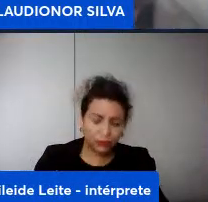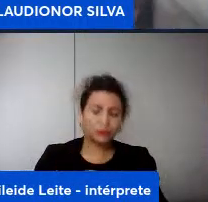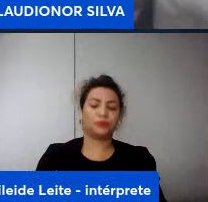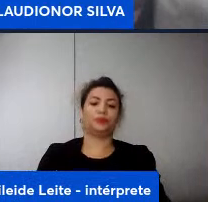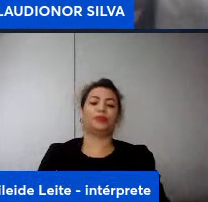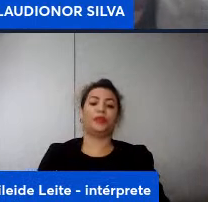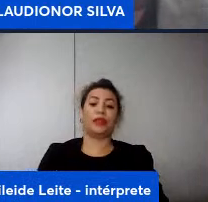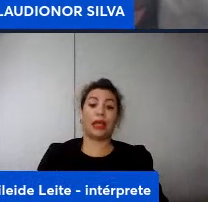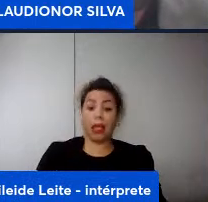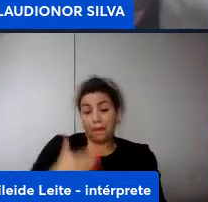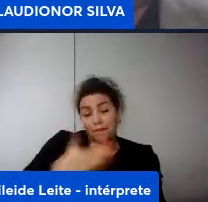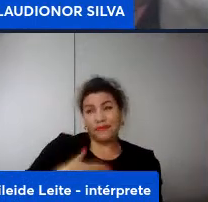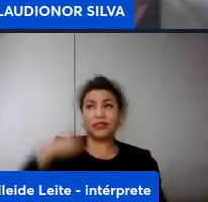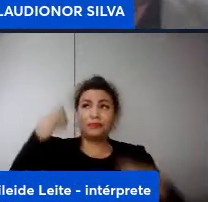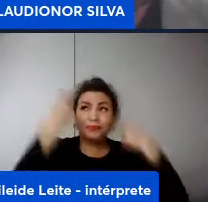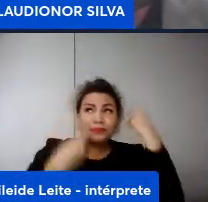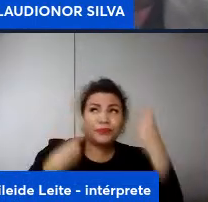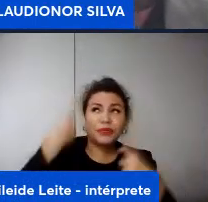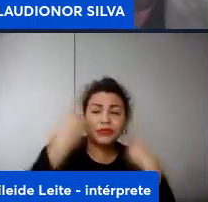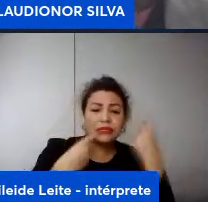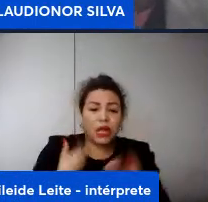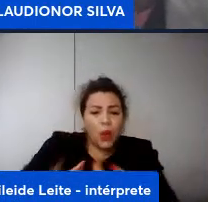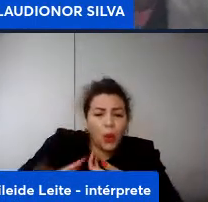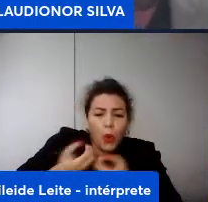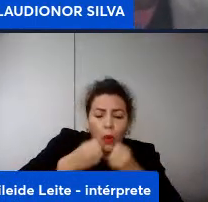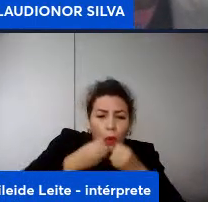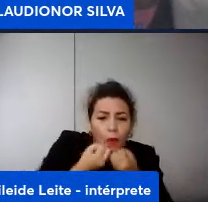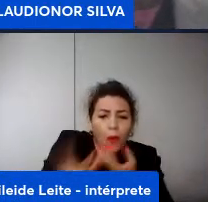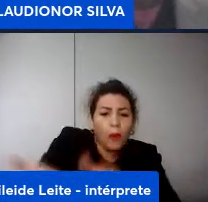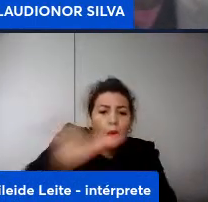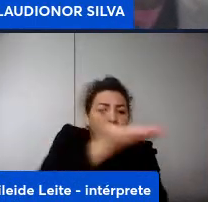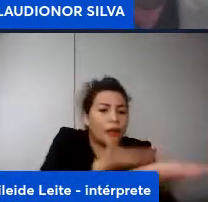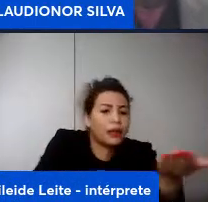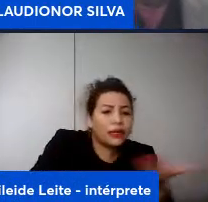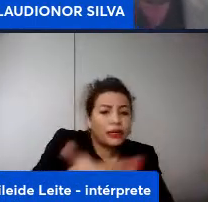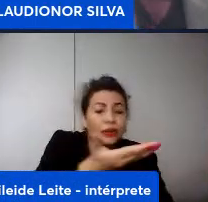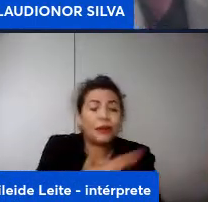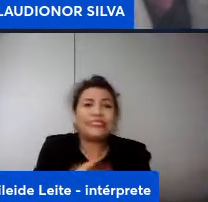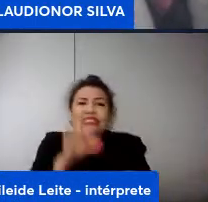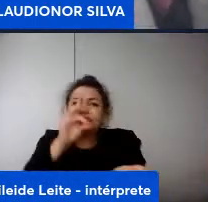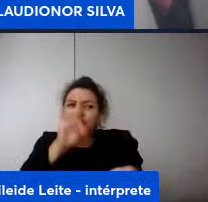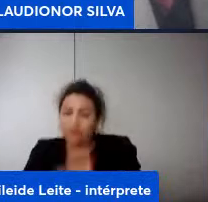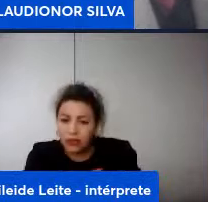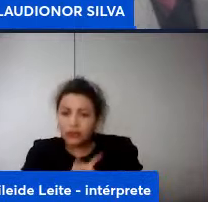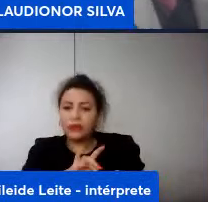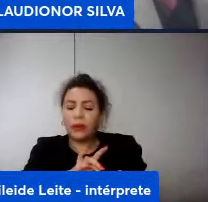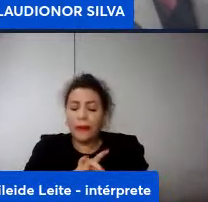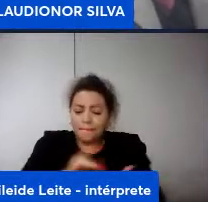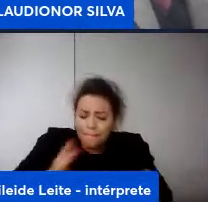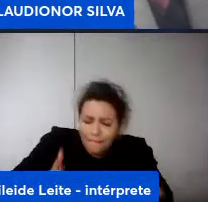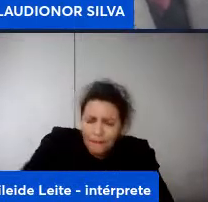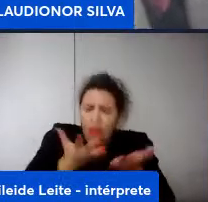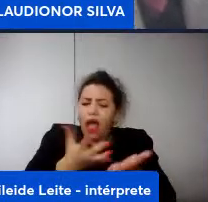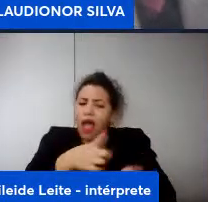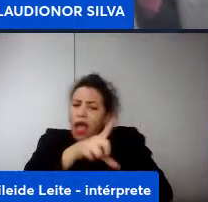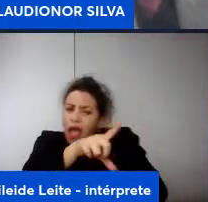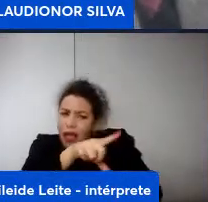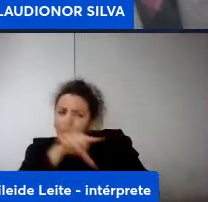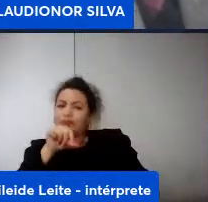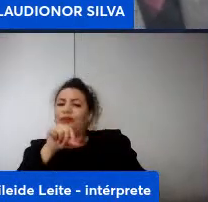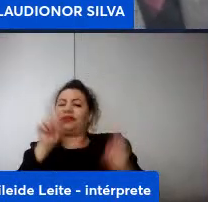é essa minha preocupação, que eu compartilho com os meus colegas, que de fato motivou a escolha por esse